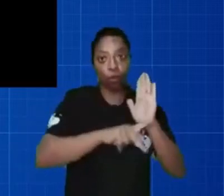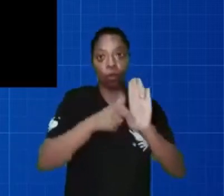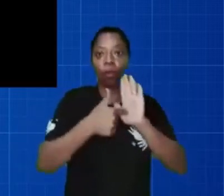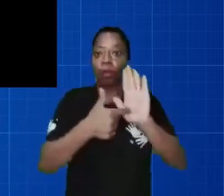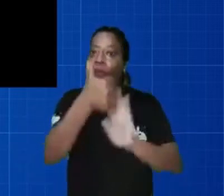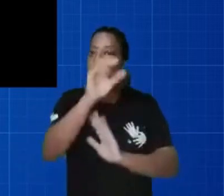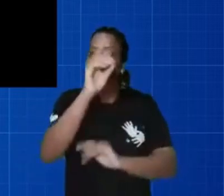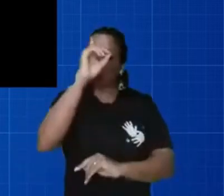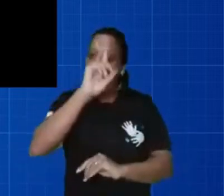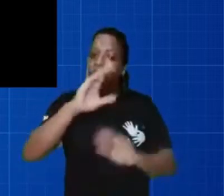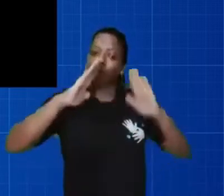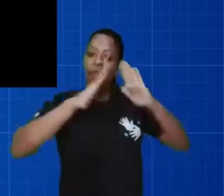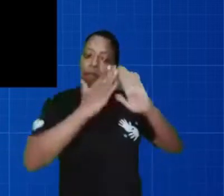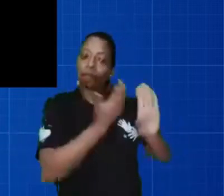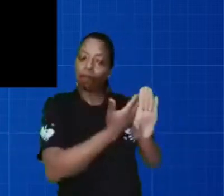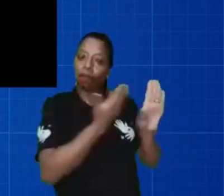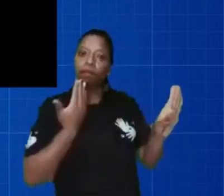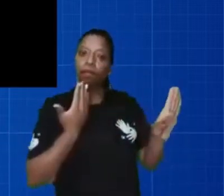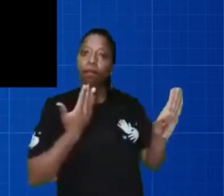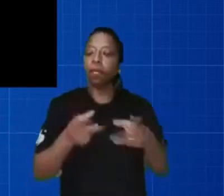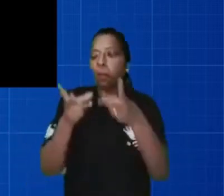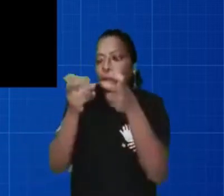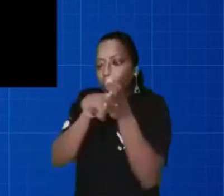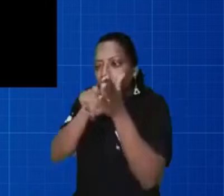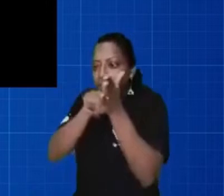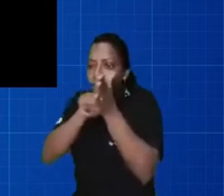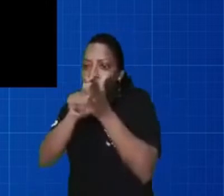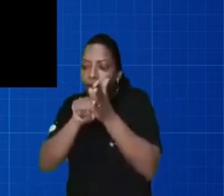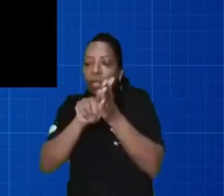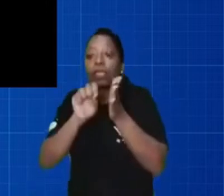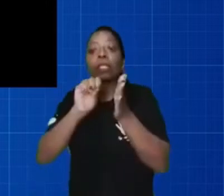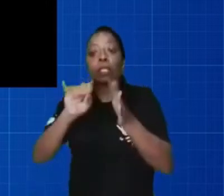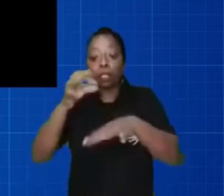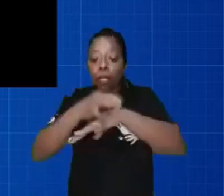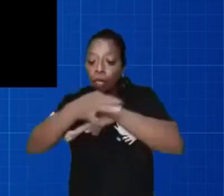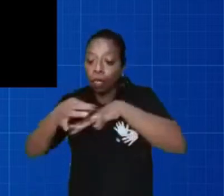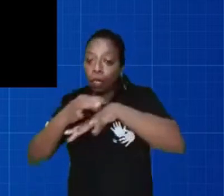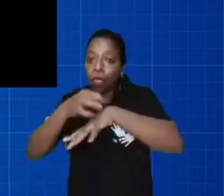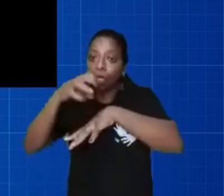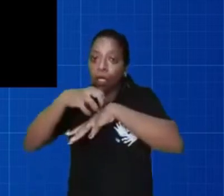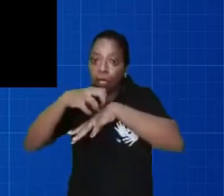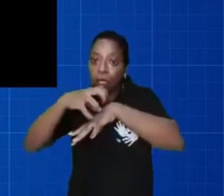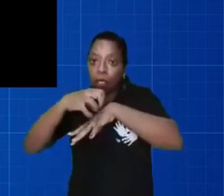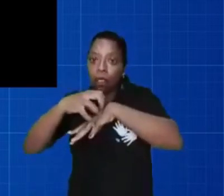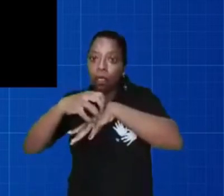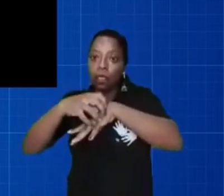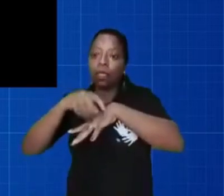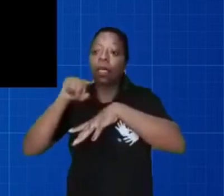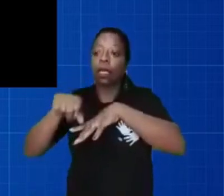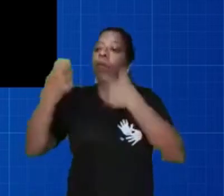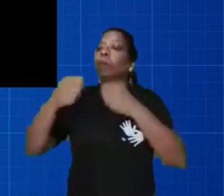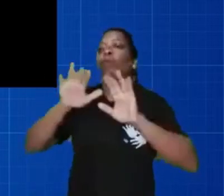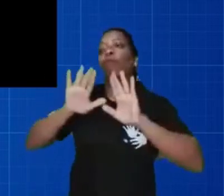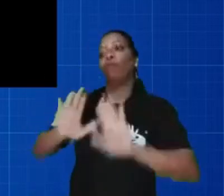partir disso, a gente faz a confirmação, porque, se confirmar, a pessoa fica isolada até quando